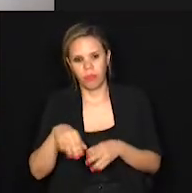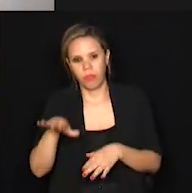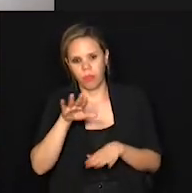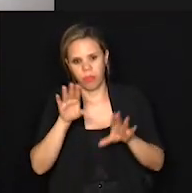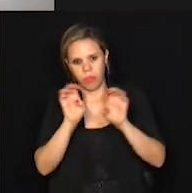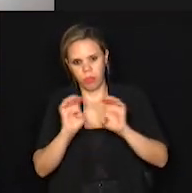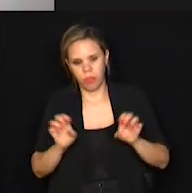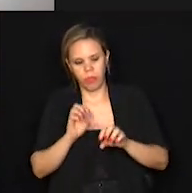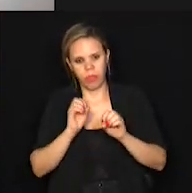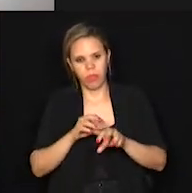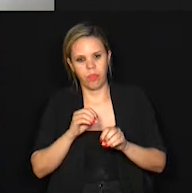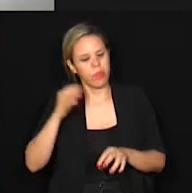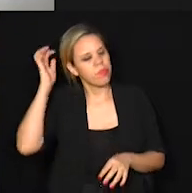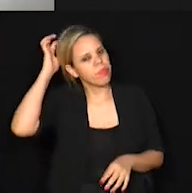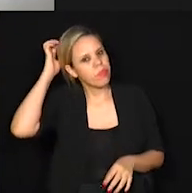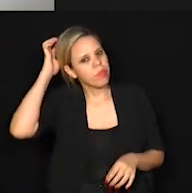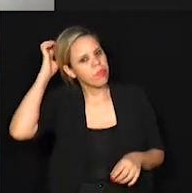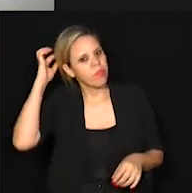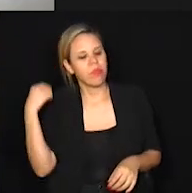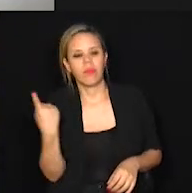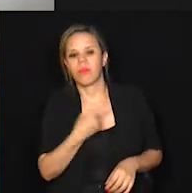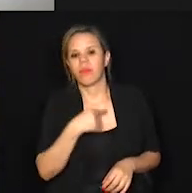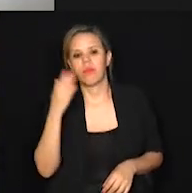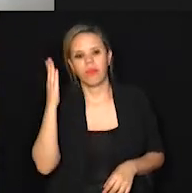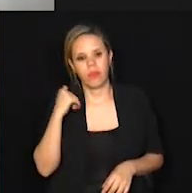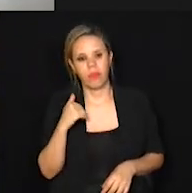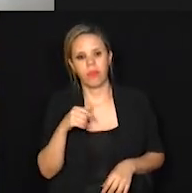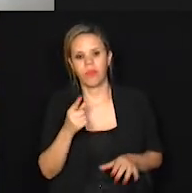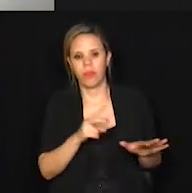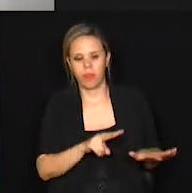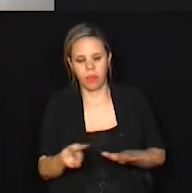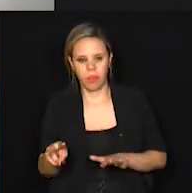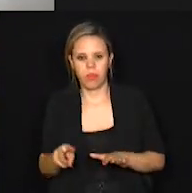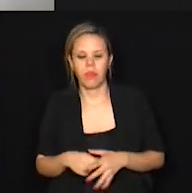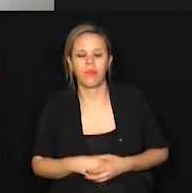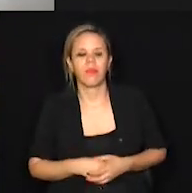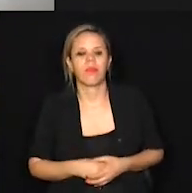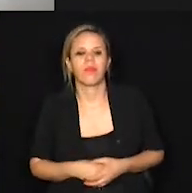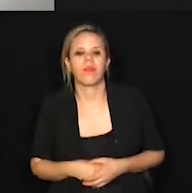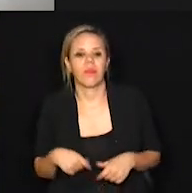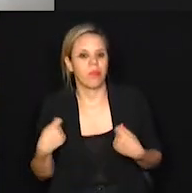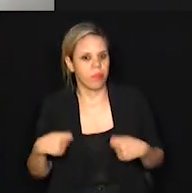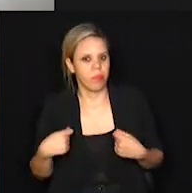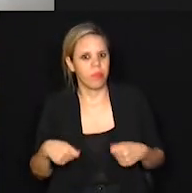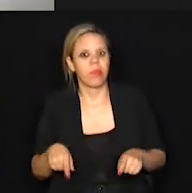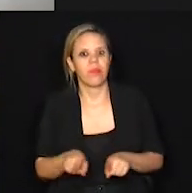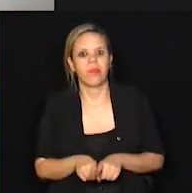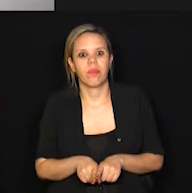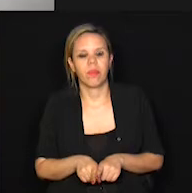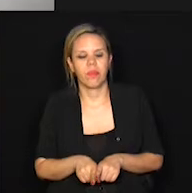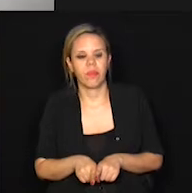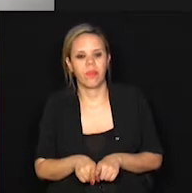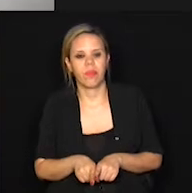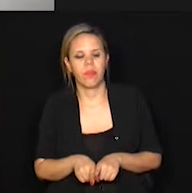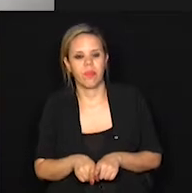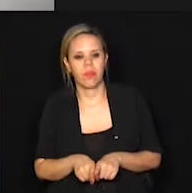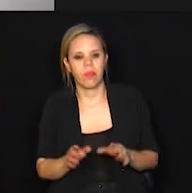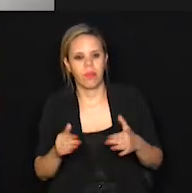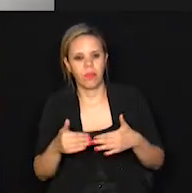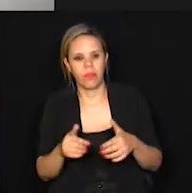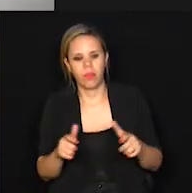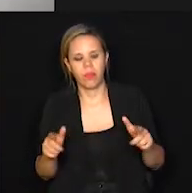estruturas educacionais, nós sabemos que isso não passará de uma semana. Precisamos também, como há um volume muito